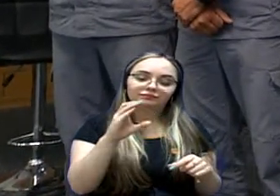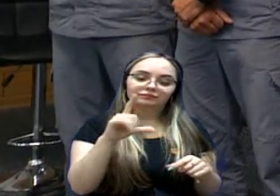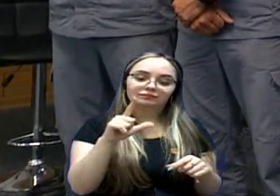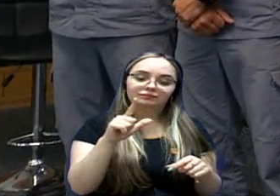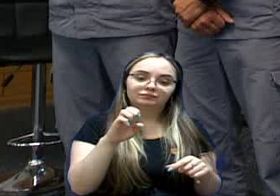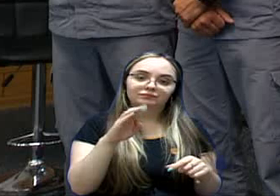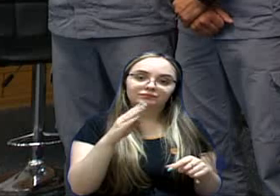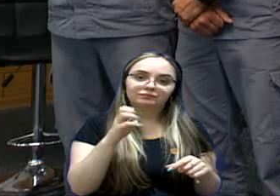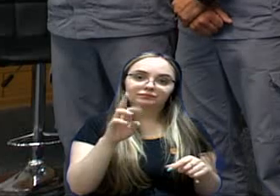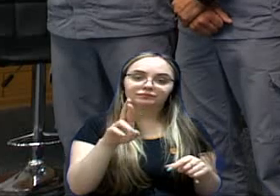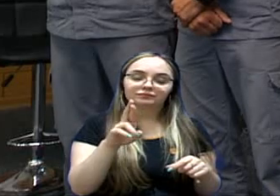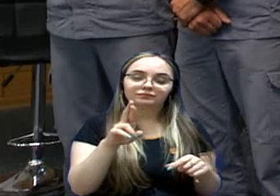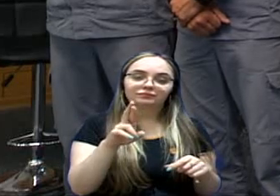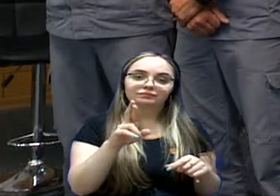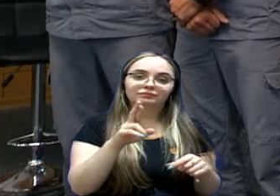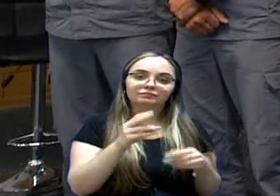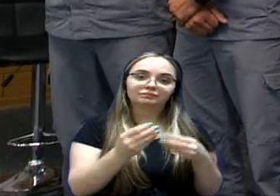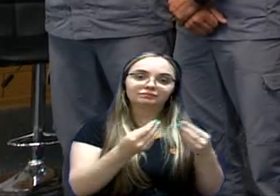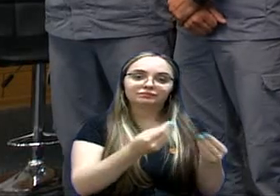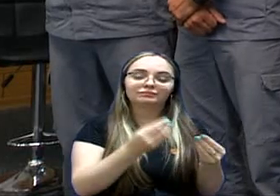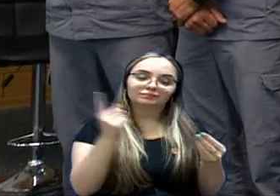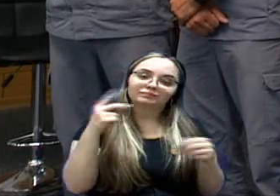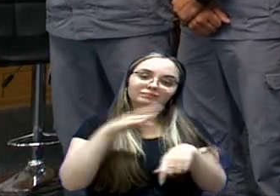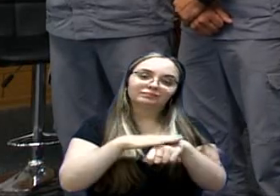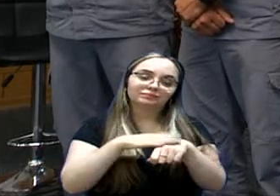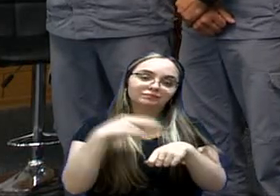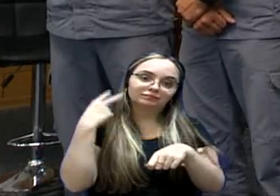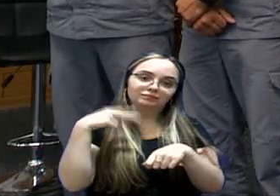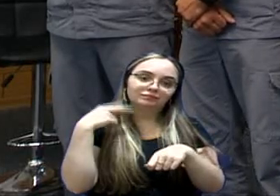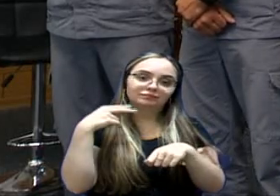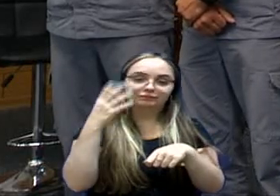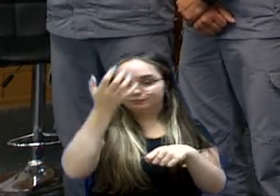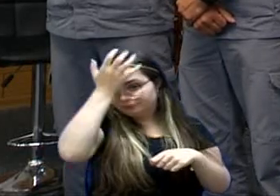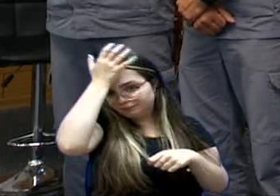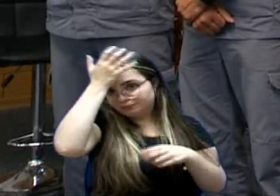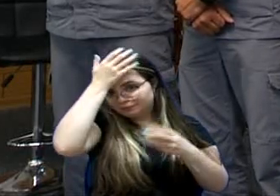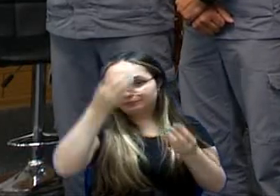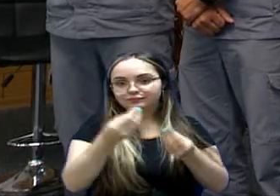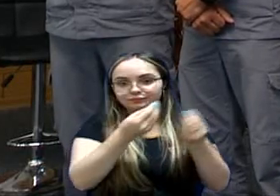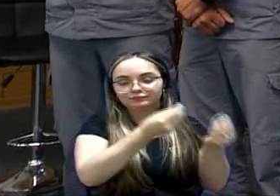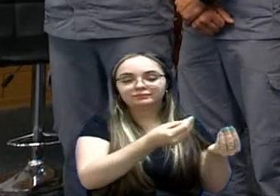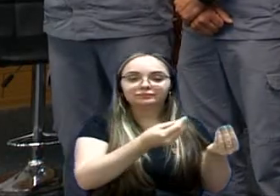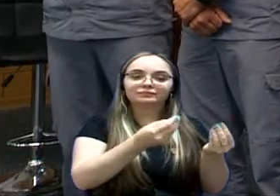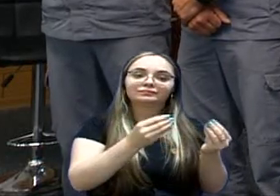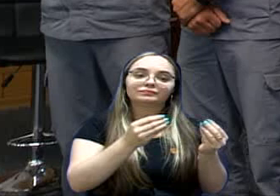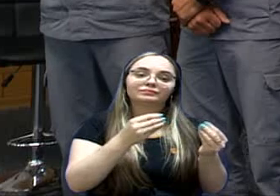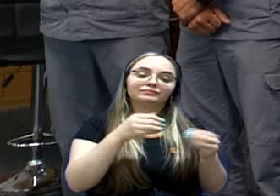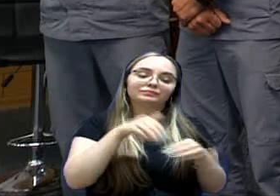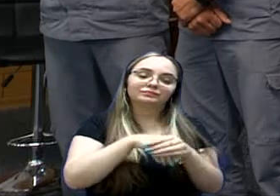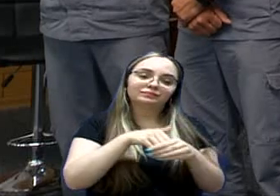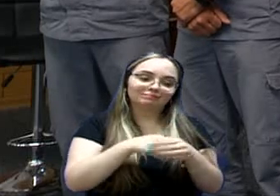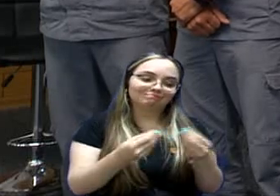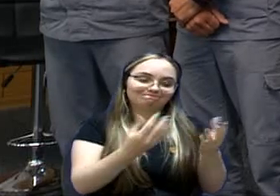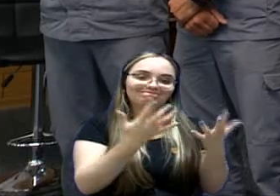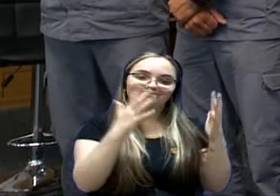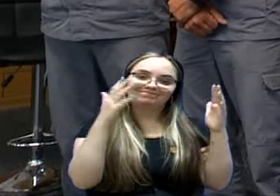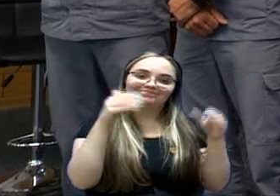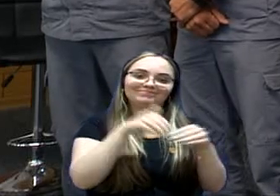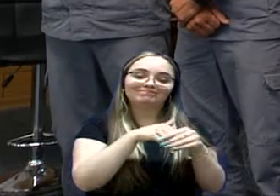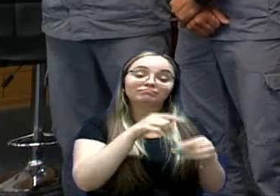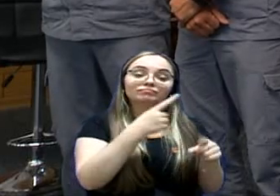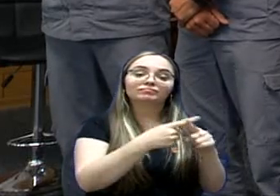Moraes Heinberg, a requerimento do nobre vereador Fábio Simô, consignando na ata dos seus trabalhos votos de congratulações